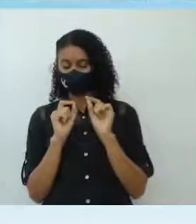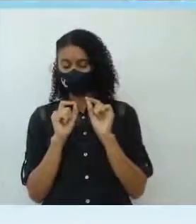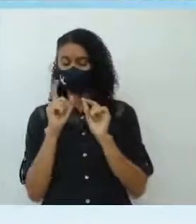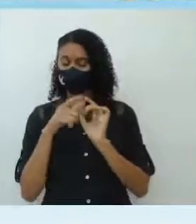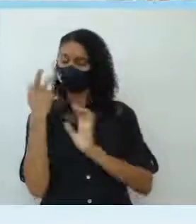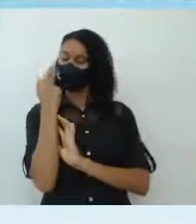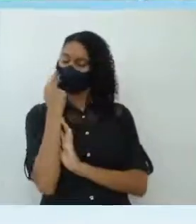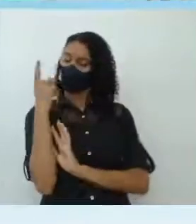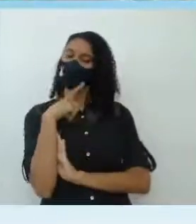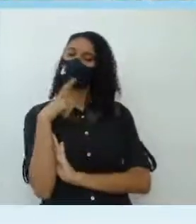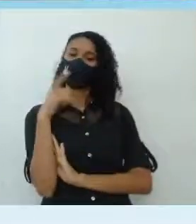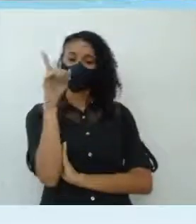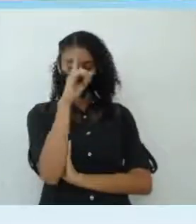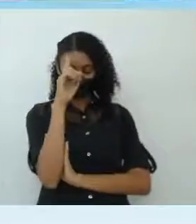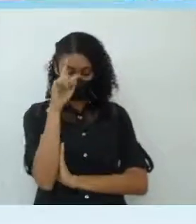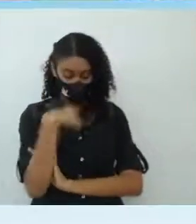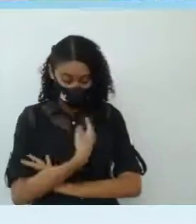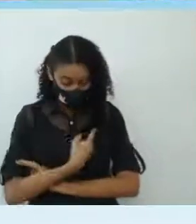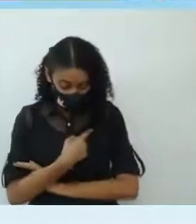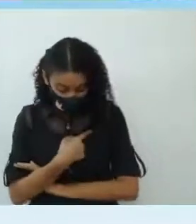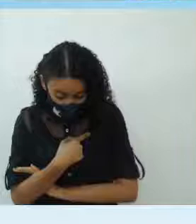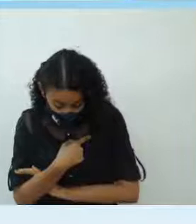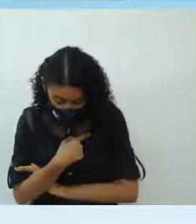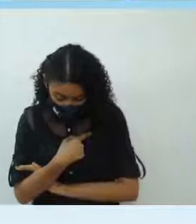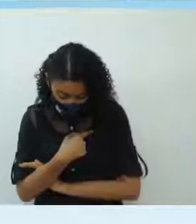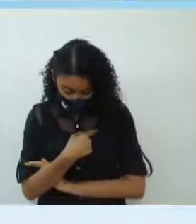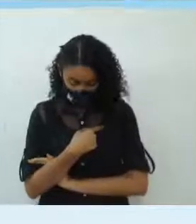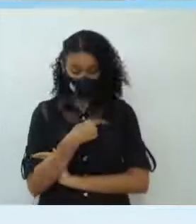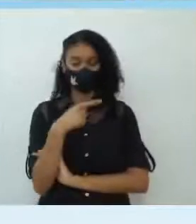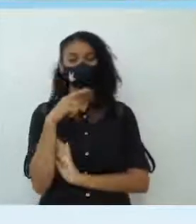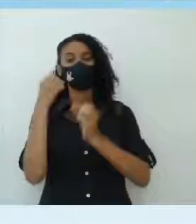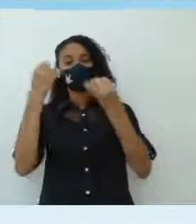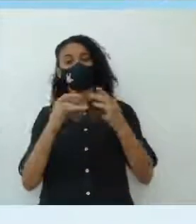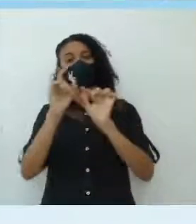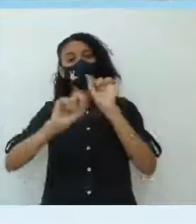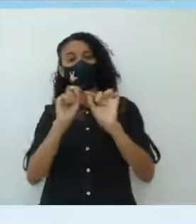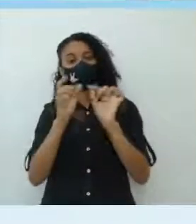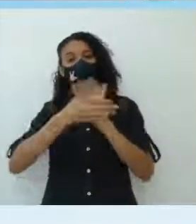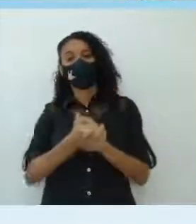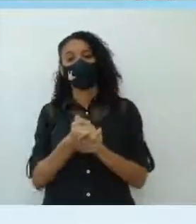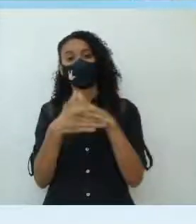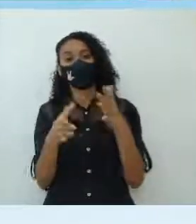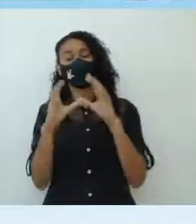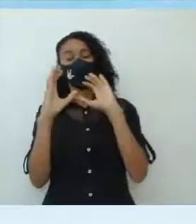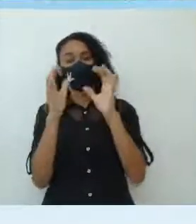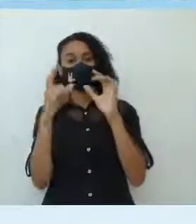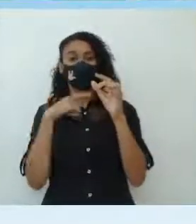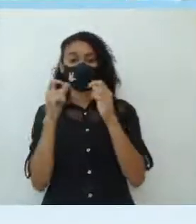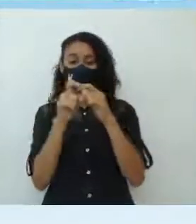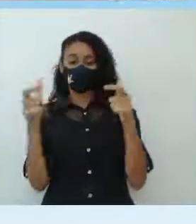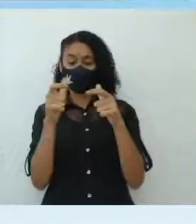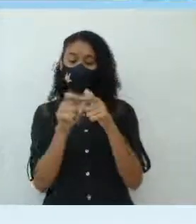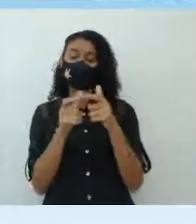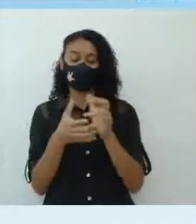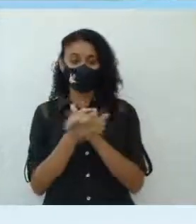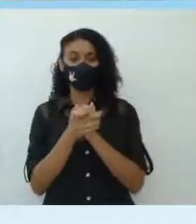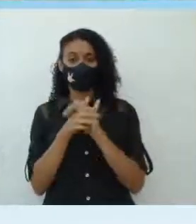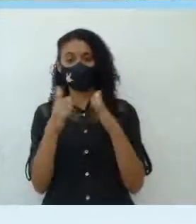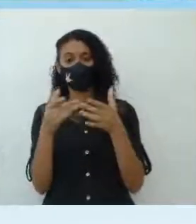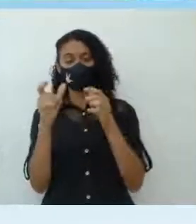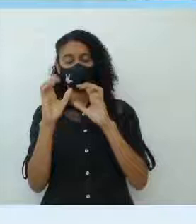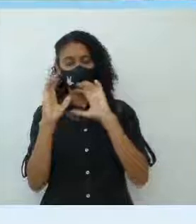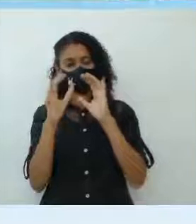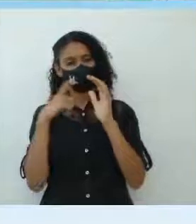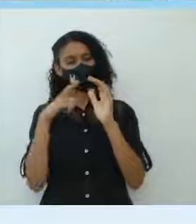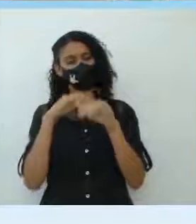muito comum no nosso dia a dia, no nosso cotidiano, determinar qual a bolinha é maior ou menor, qual bolinha tem